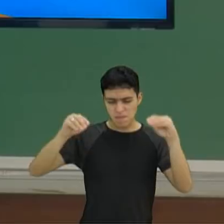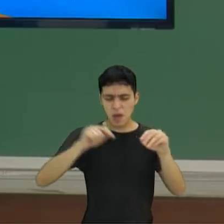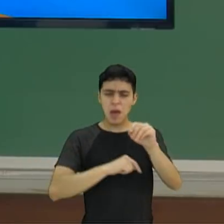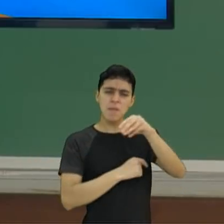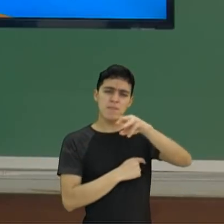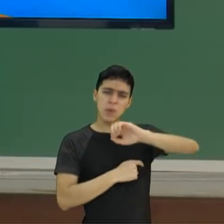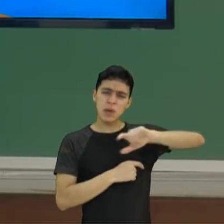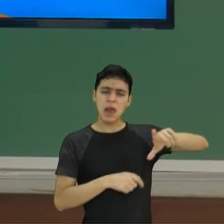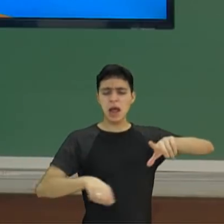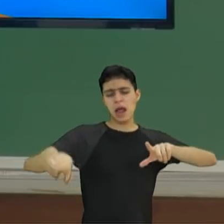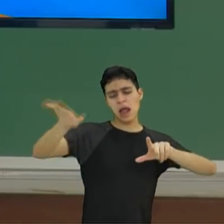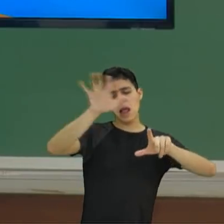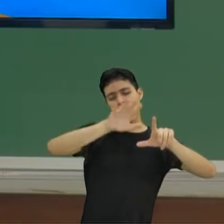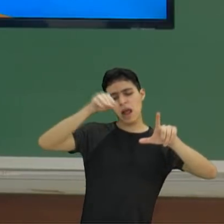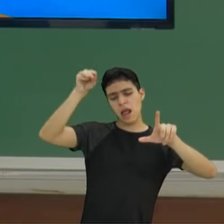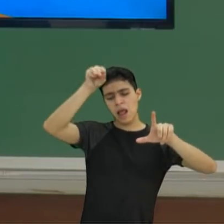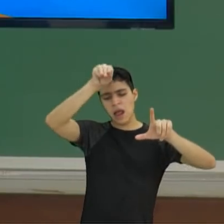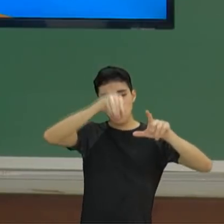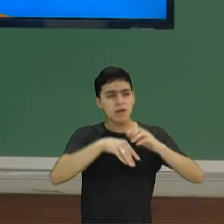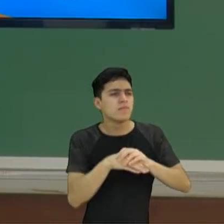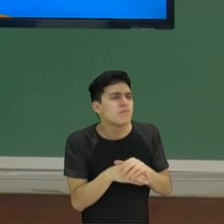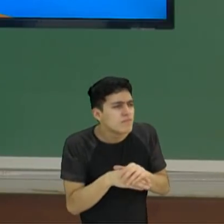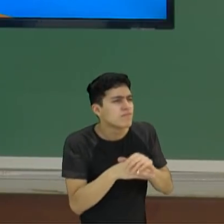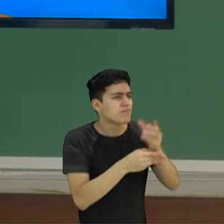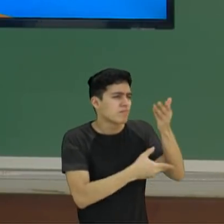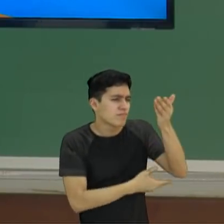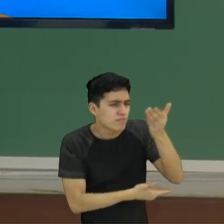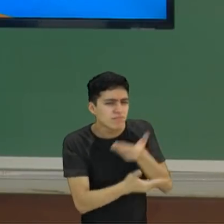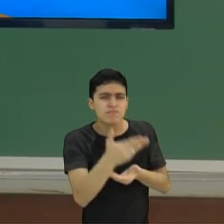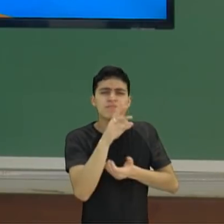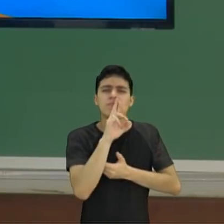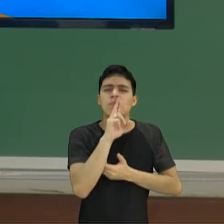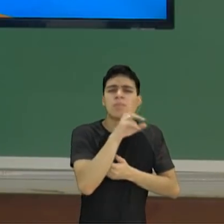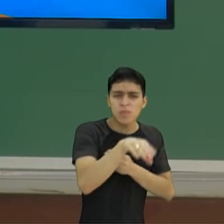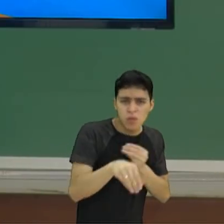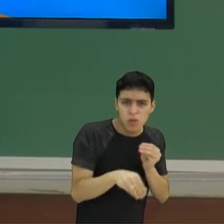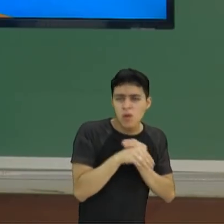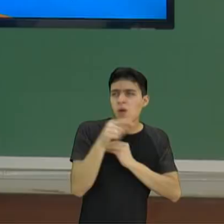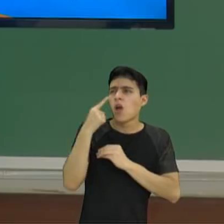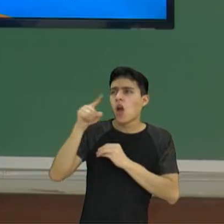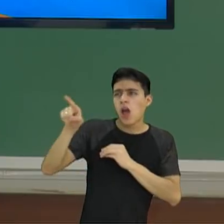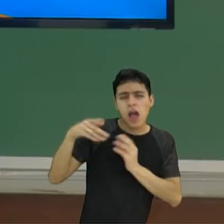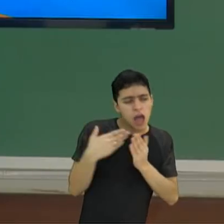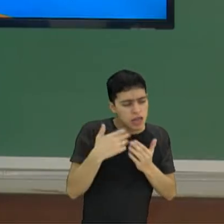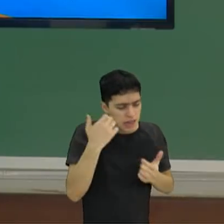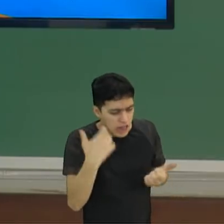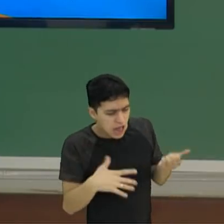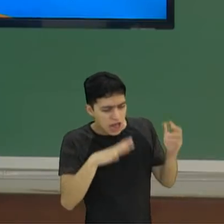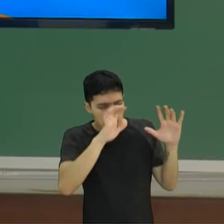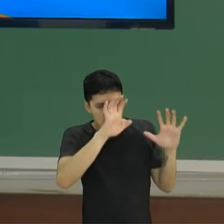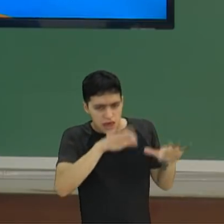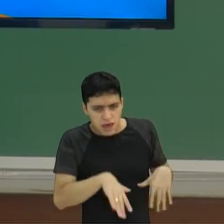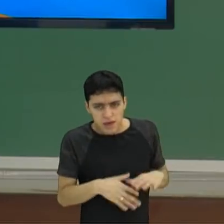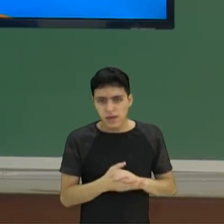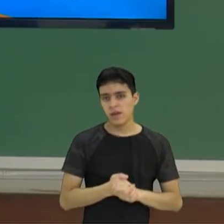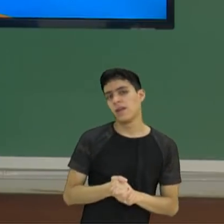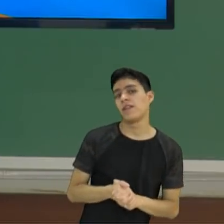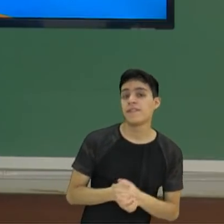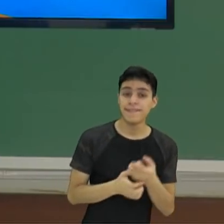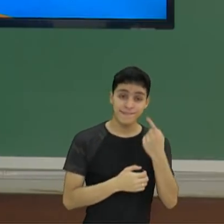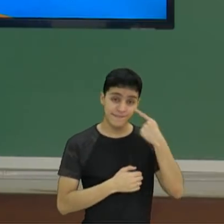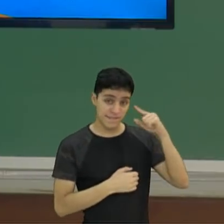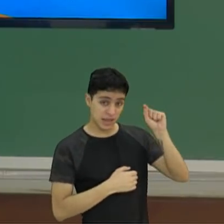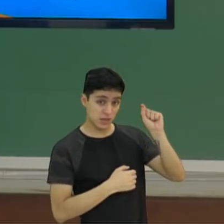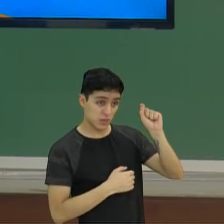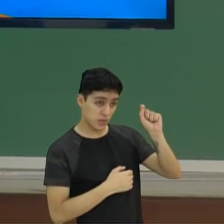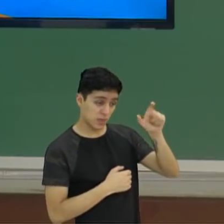as interações dele, responda, comente o conteúdo da aula e deixe suas dúvidas. Veja os demais materiais que ele está postando,